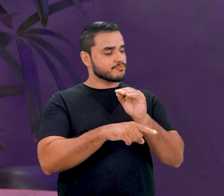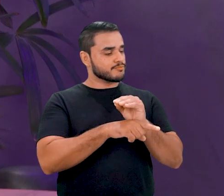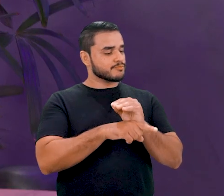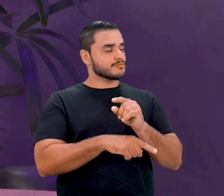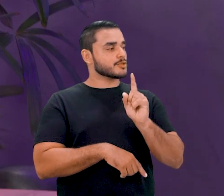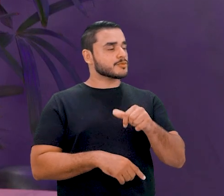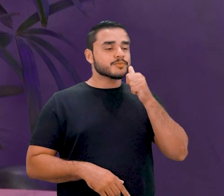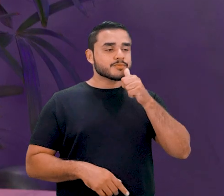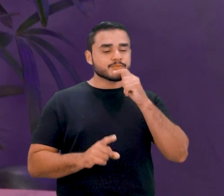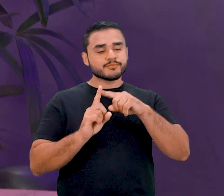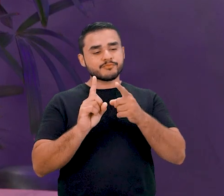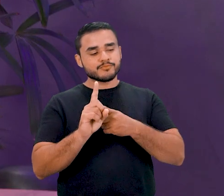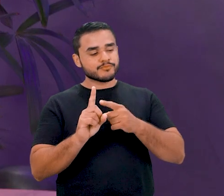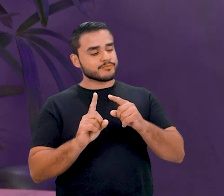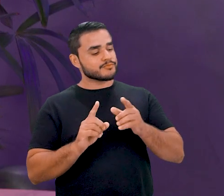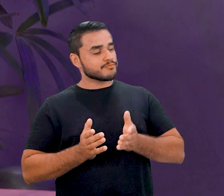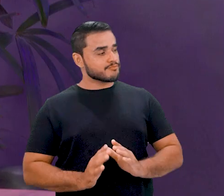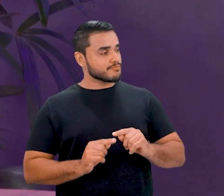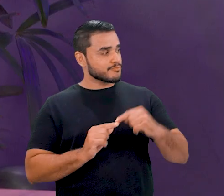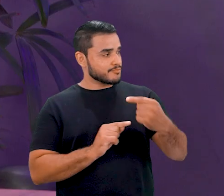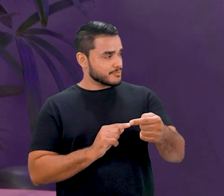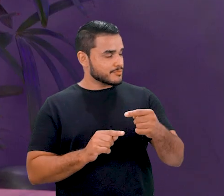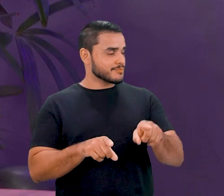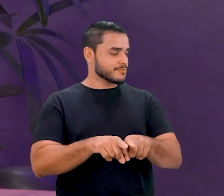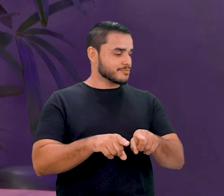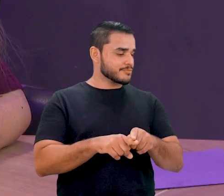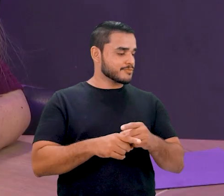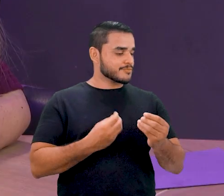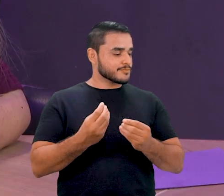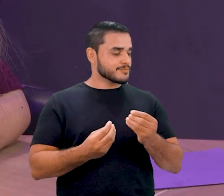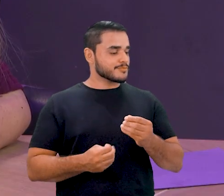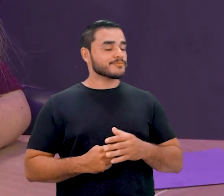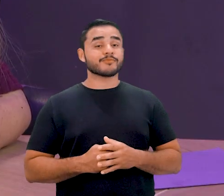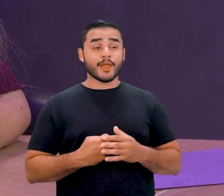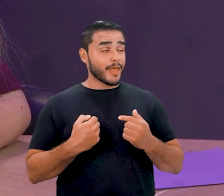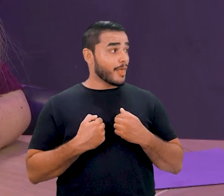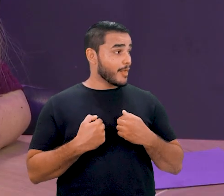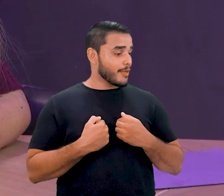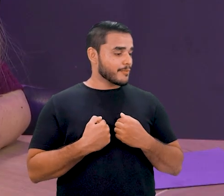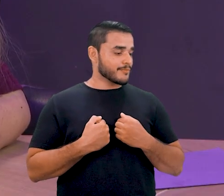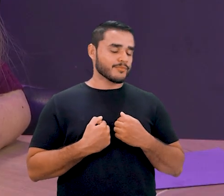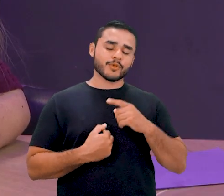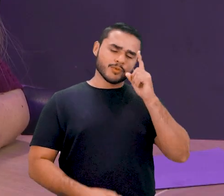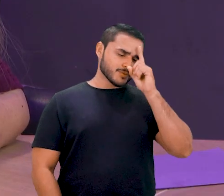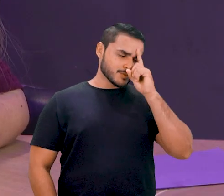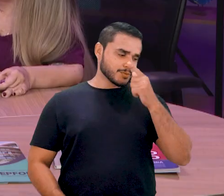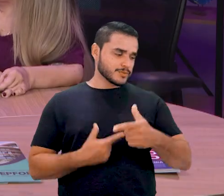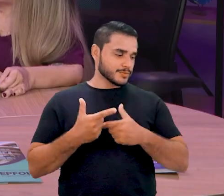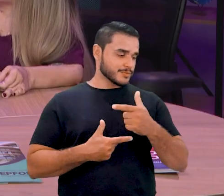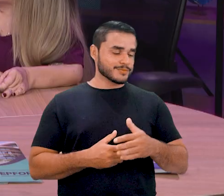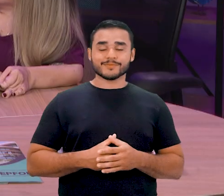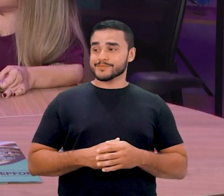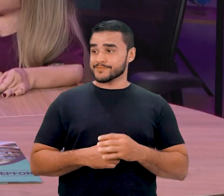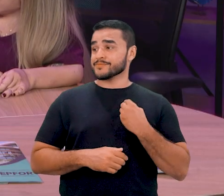eu sou muitas em uma só. De vez em quando, eu sou uma pessoa que dorme, que vive. De vez em quando a gente